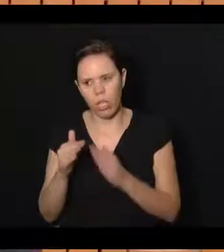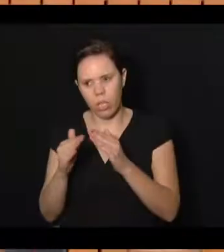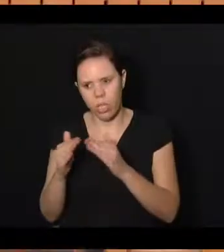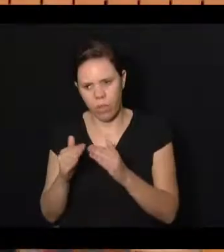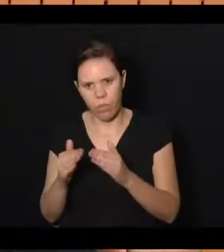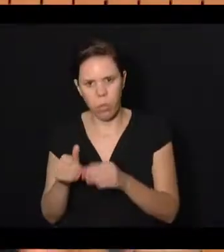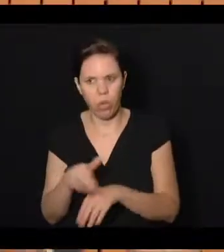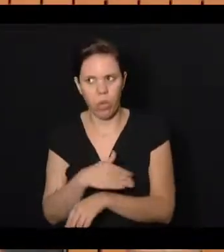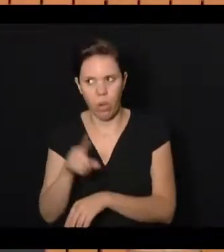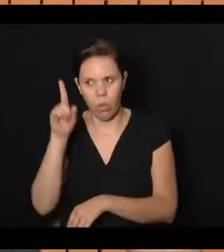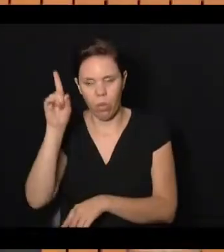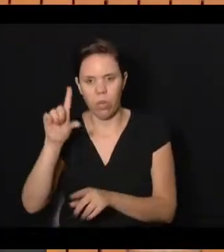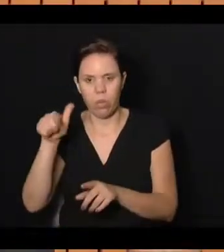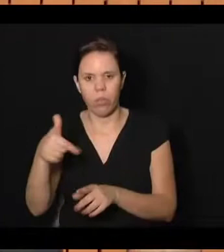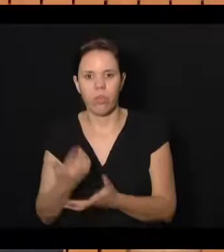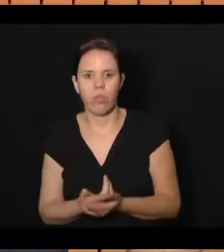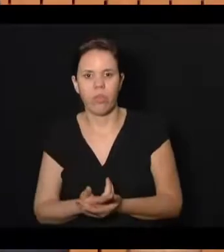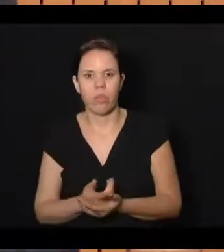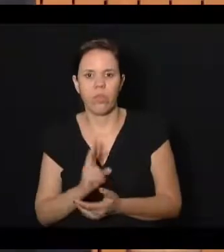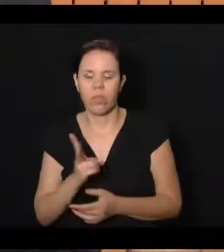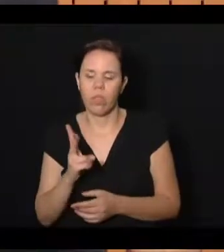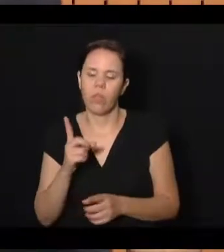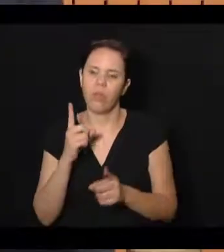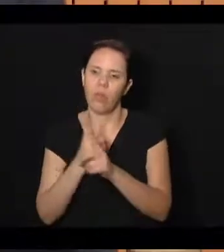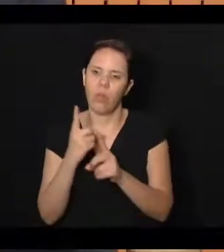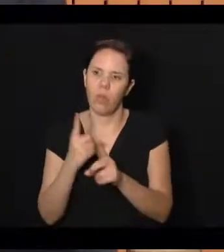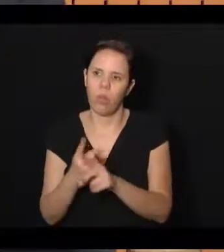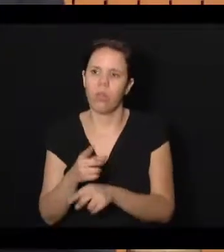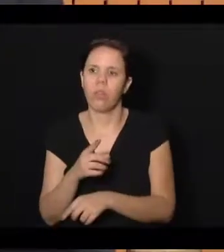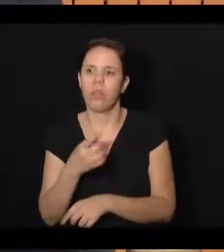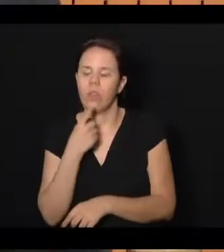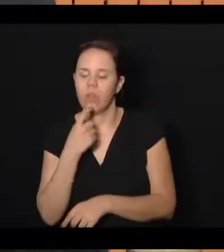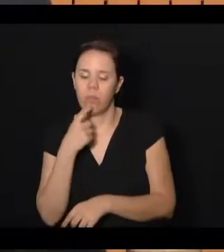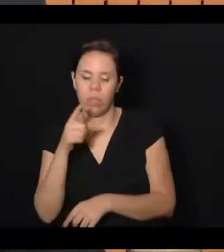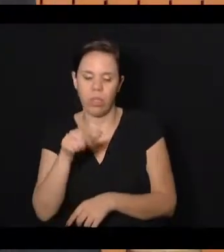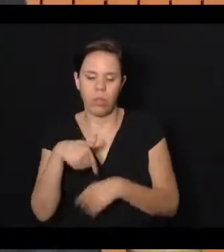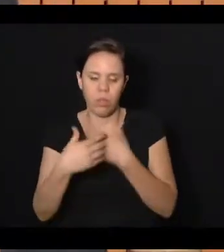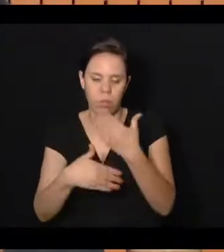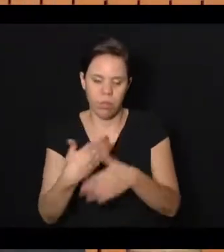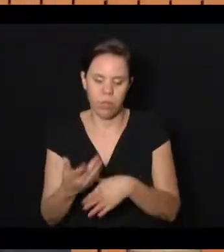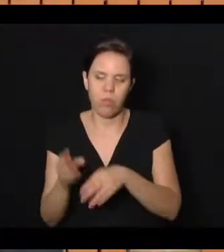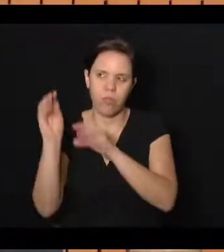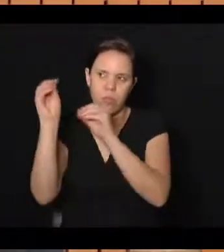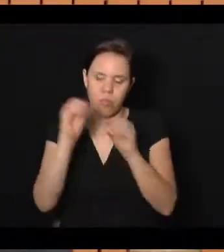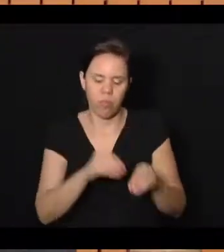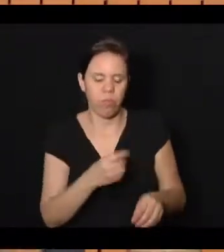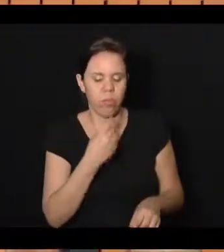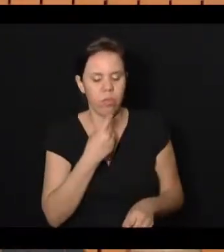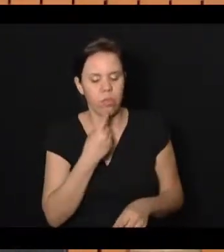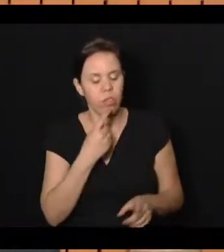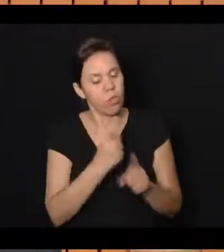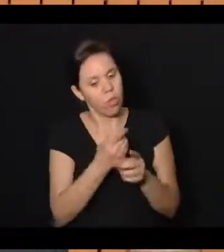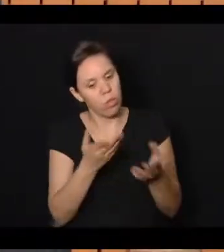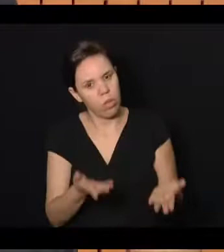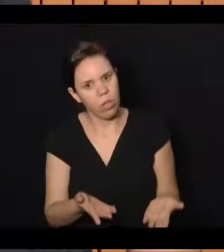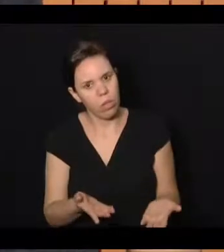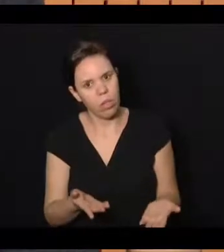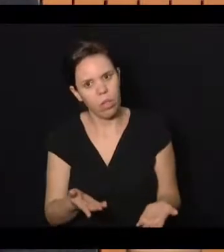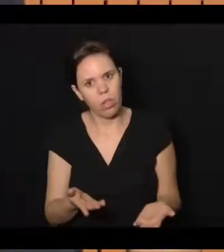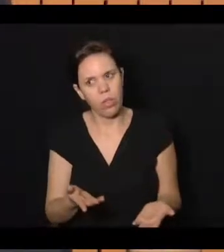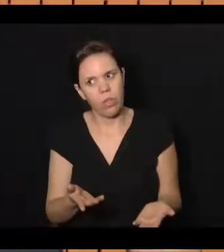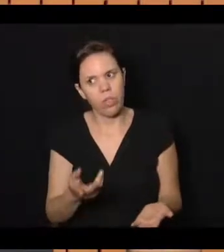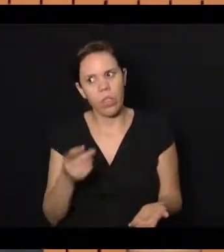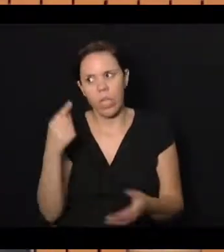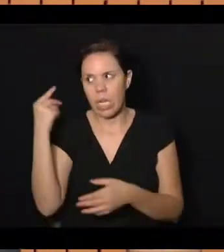nenhum um espelho todo o encontro com ele em campinas e o chico hoje o chico mas naquele tempo pra casa e